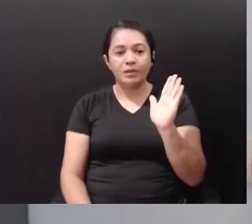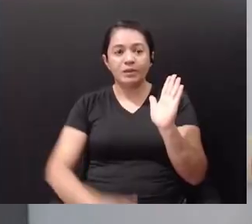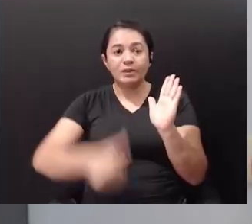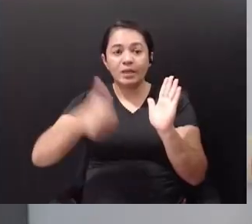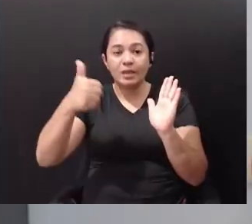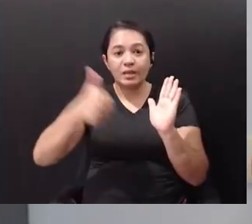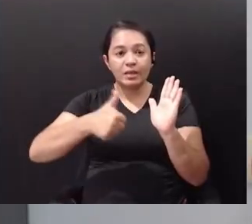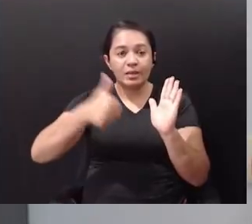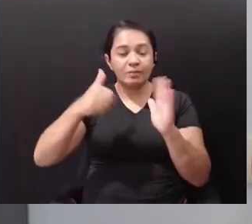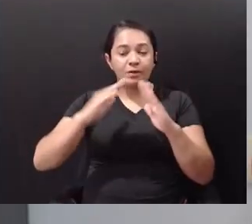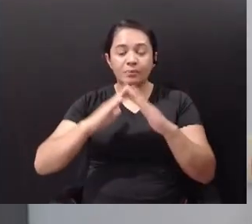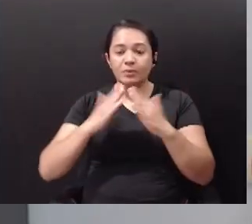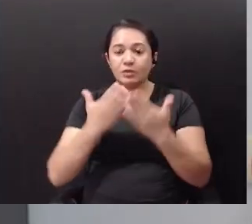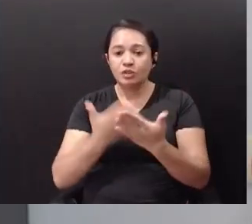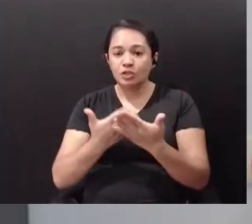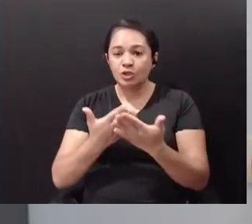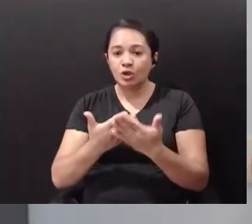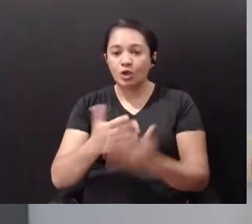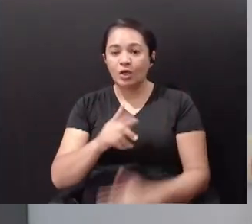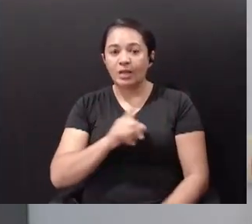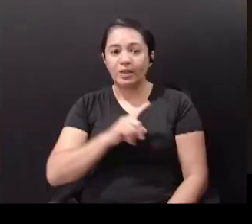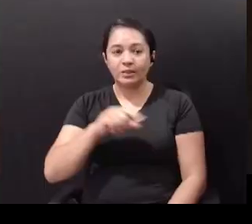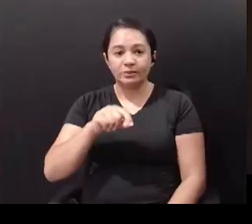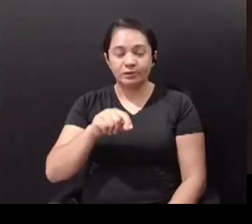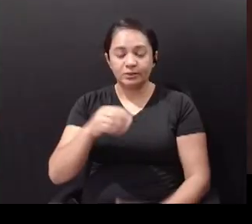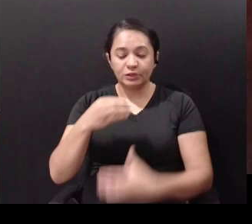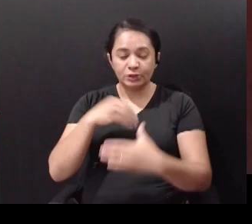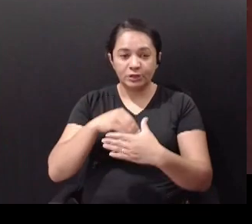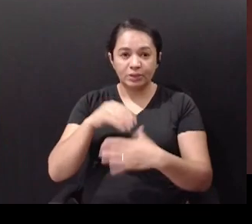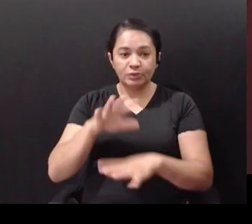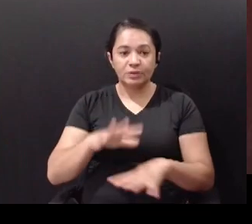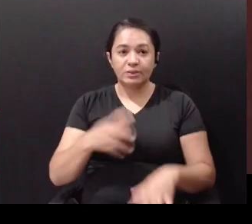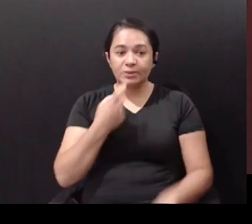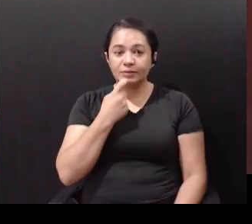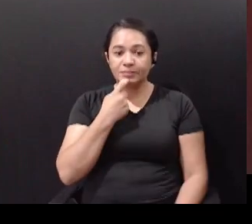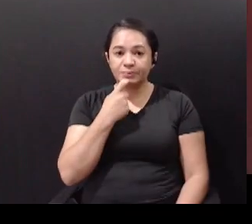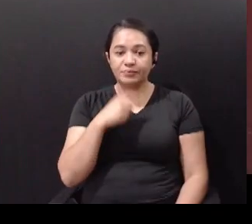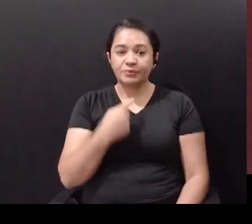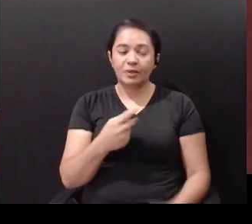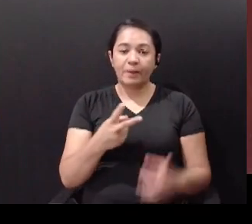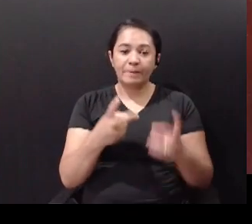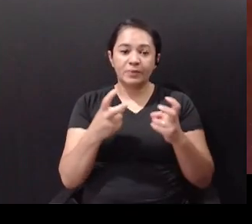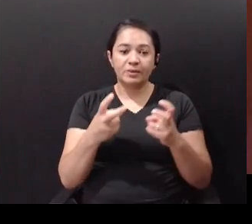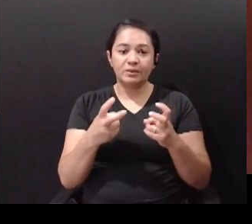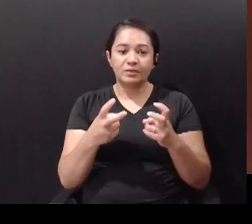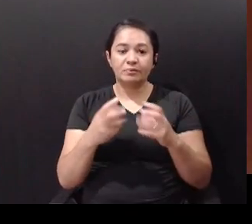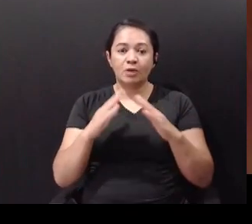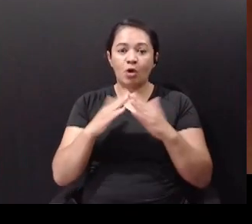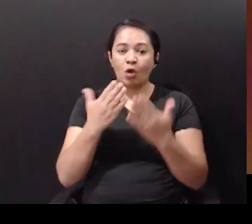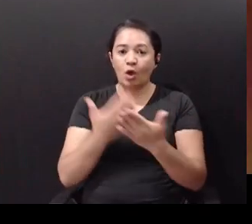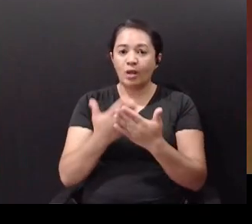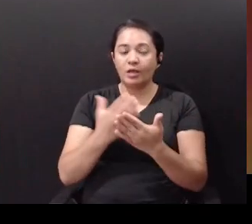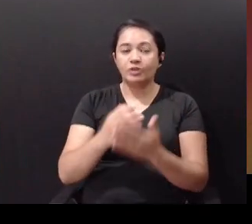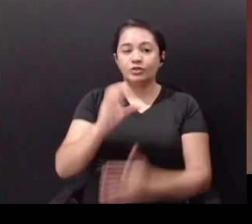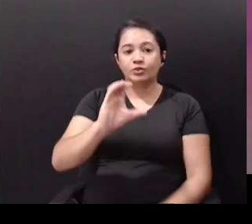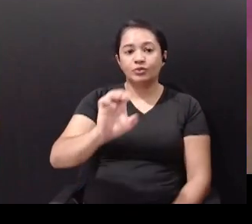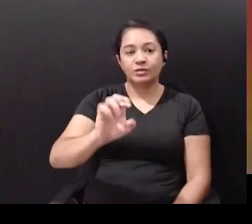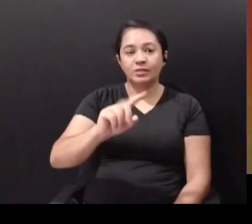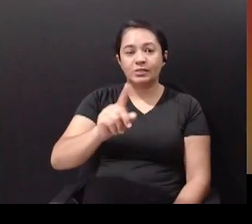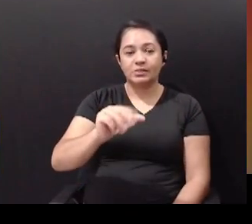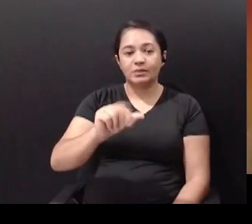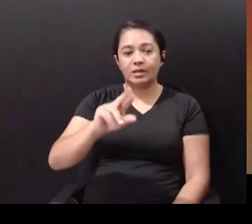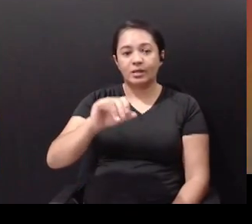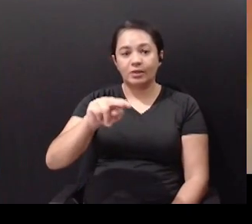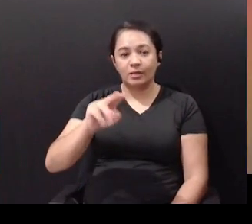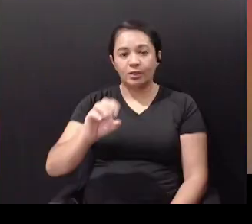realmente dentro de Campinas, a gente pode citar o Colégio Cesarino, que tem ou o Colégio